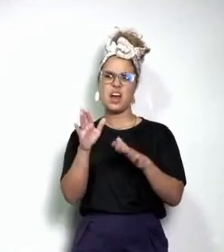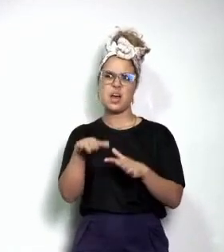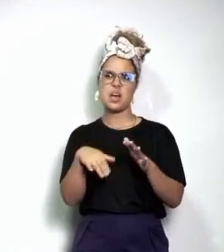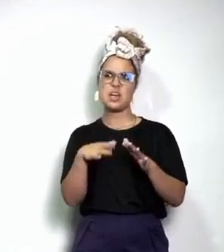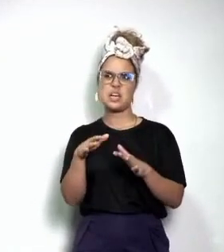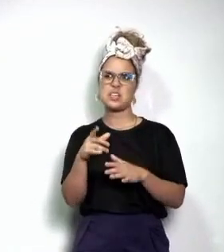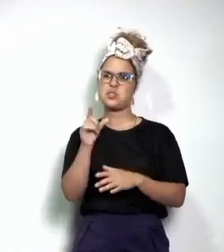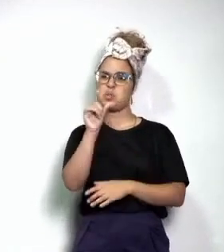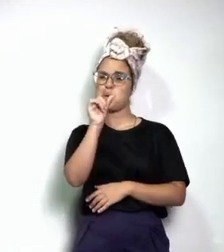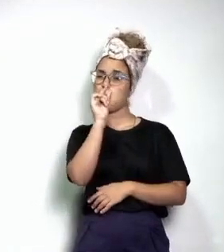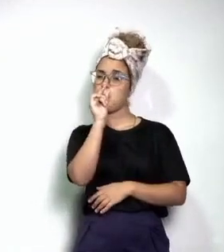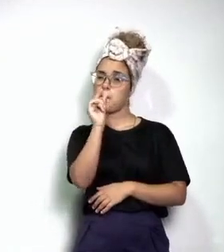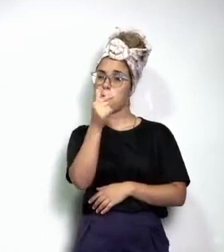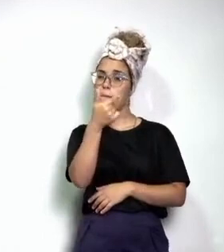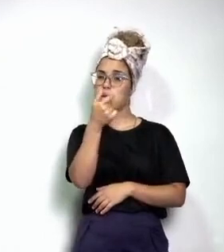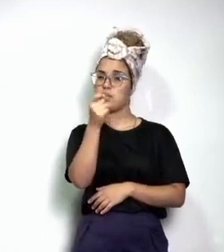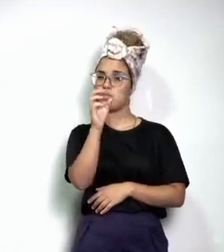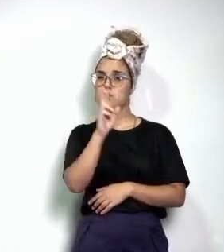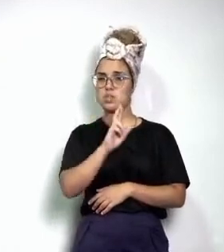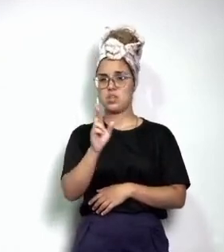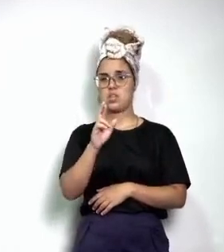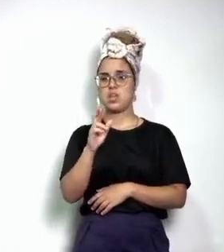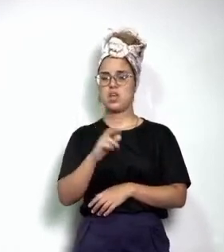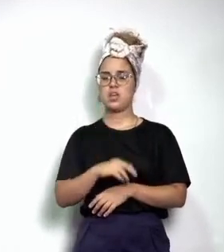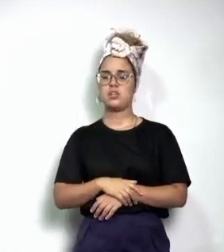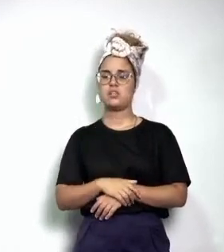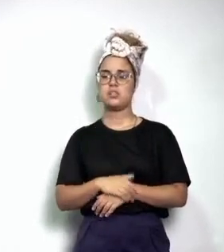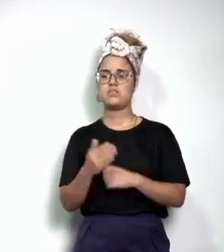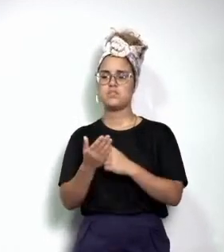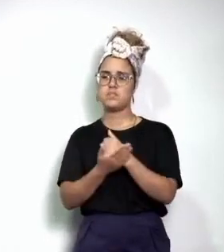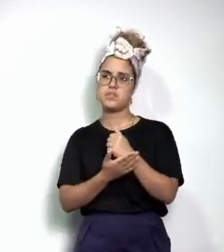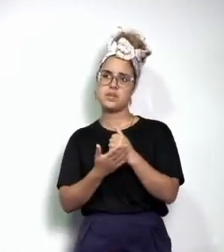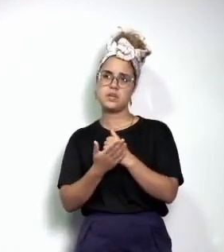uns R$200. Mas é basicamente